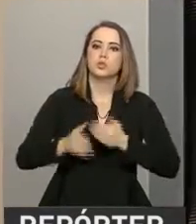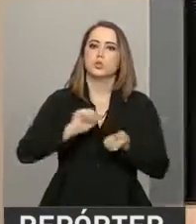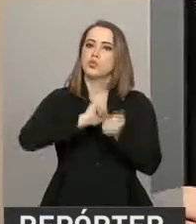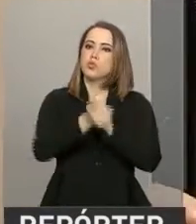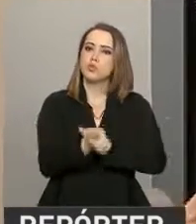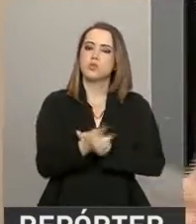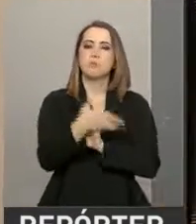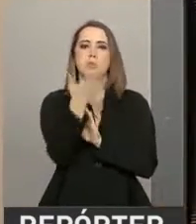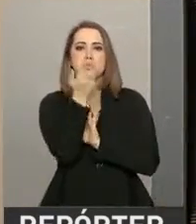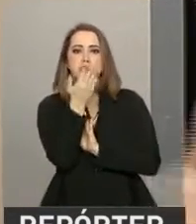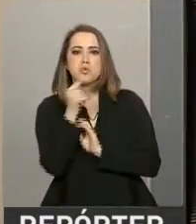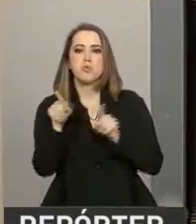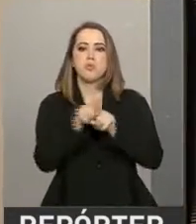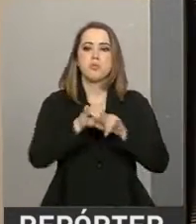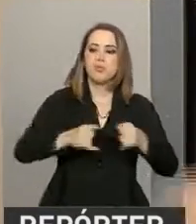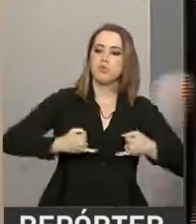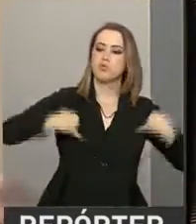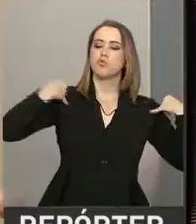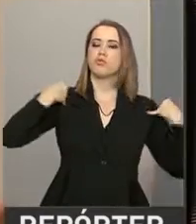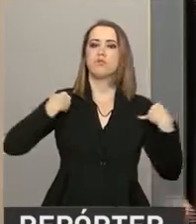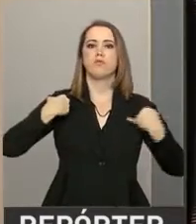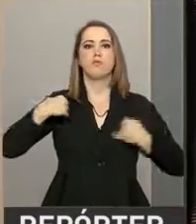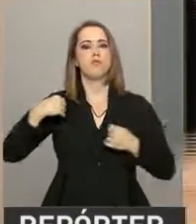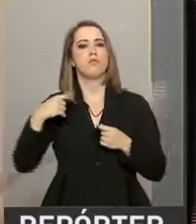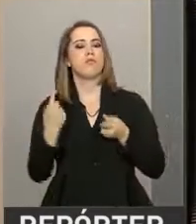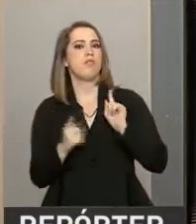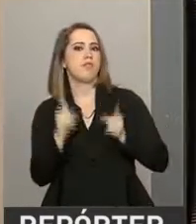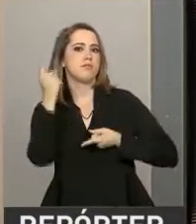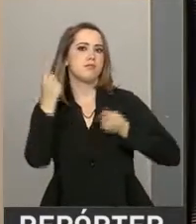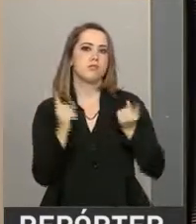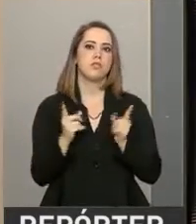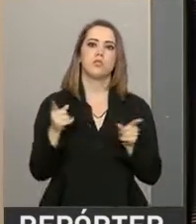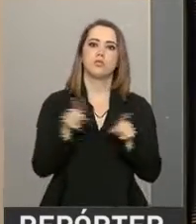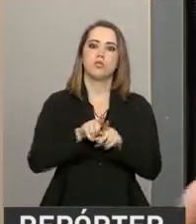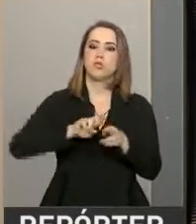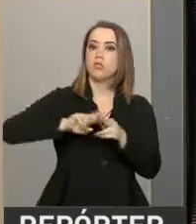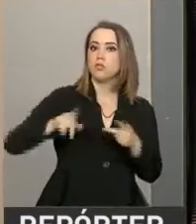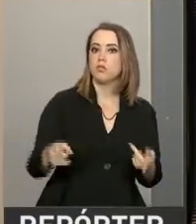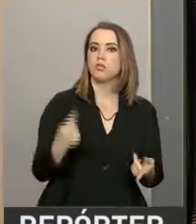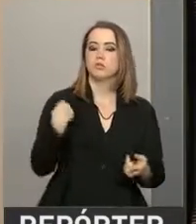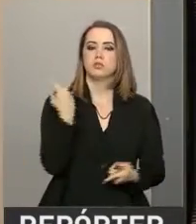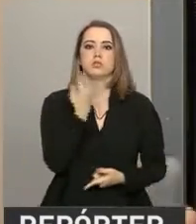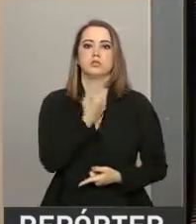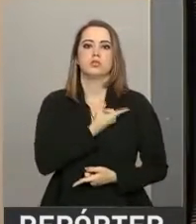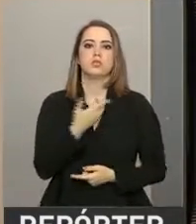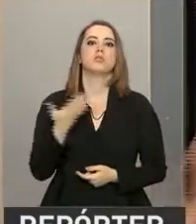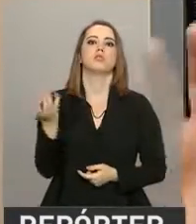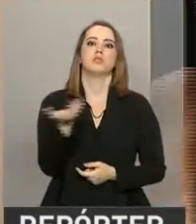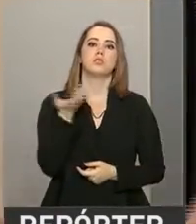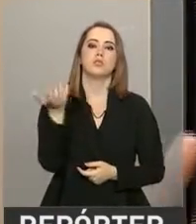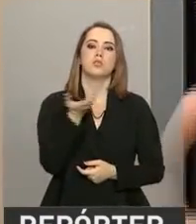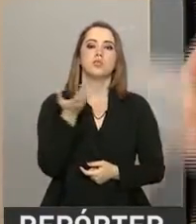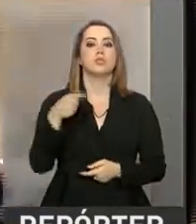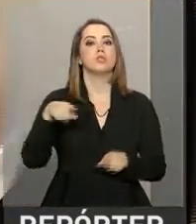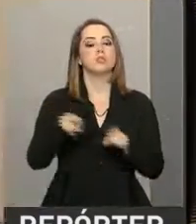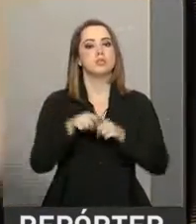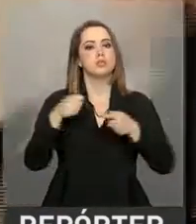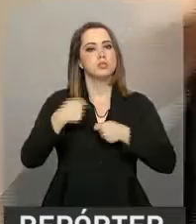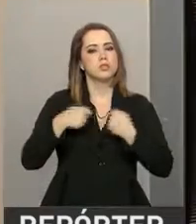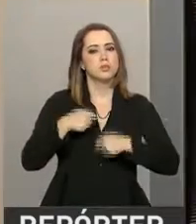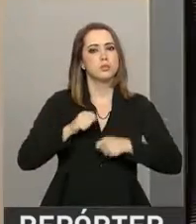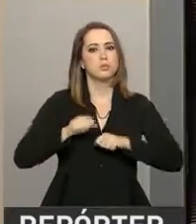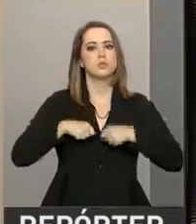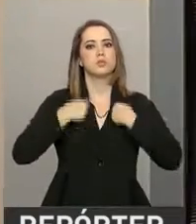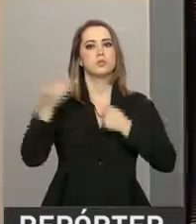gastronomia, o Rio das festas, do carnaval, do Réveillon, são muitos rios de janeiro do qual a gente quer fortalecer essa imagem e cada vez